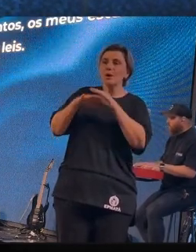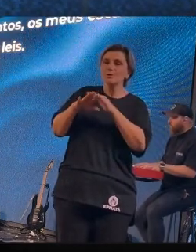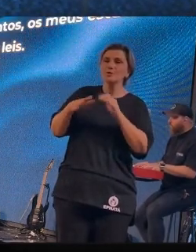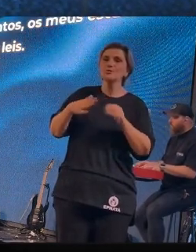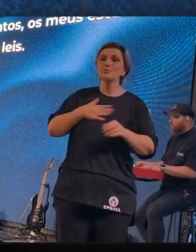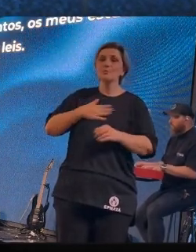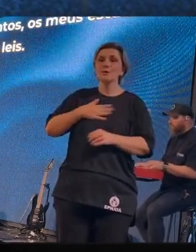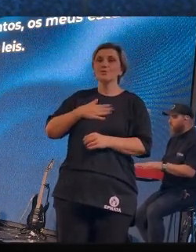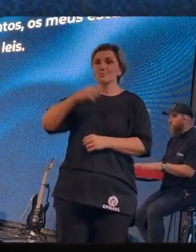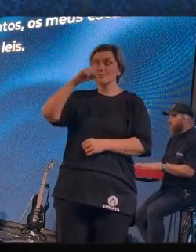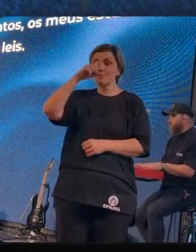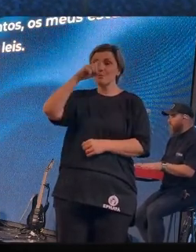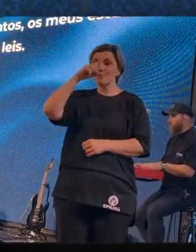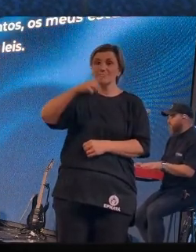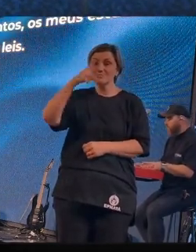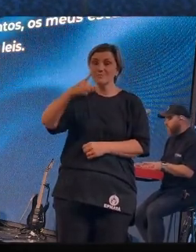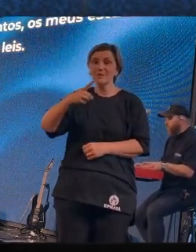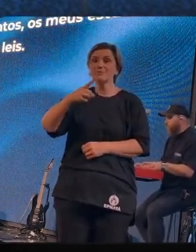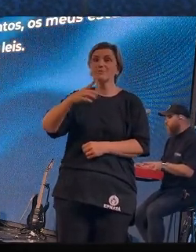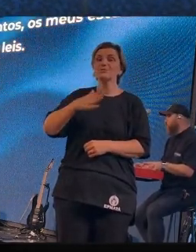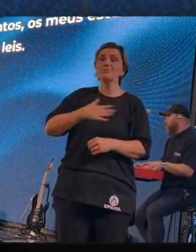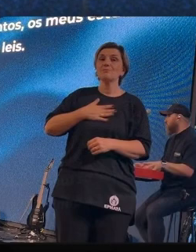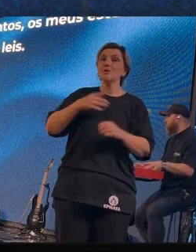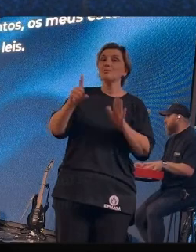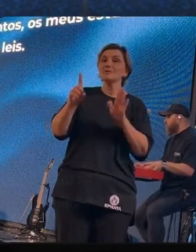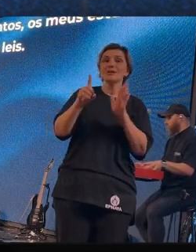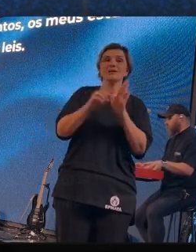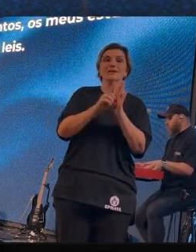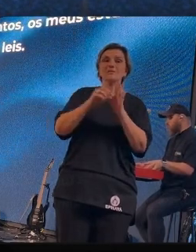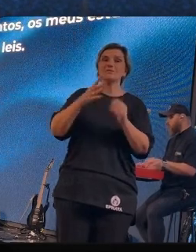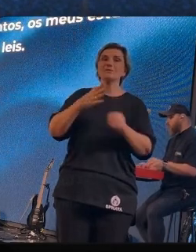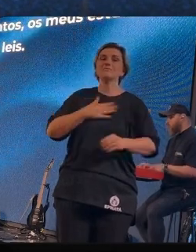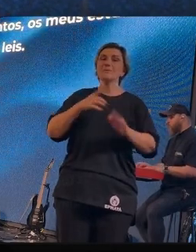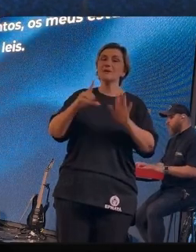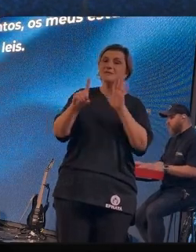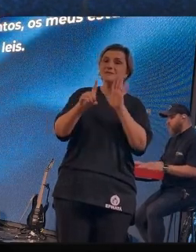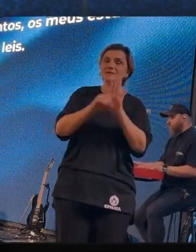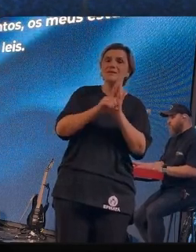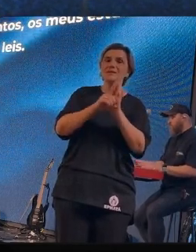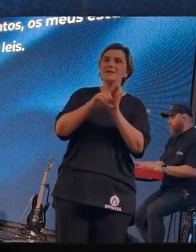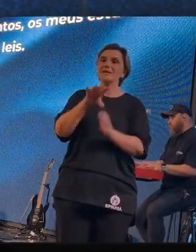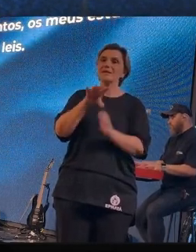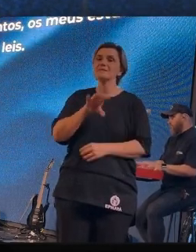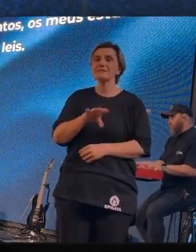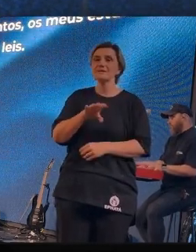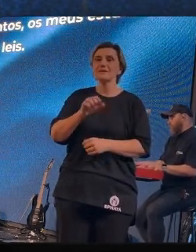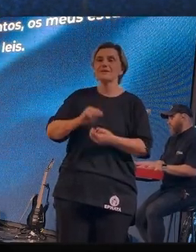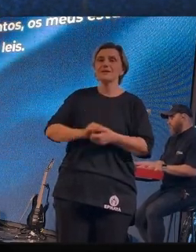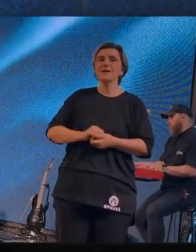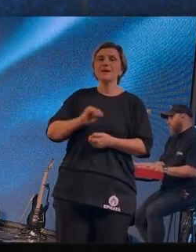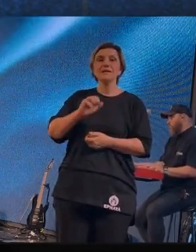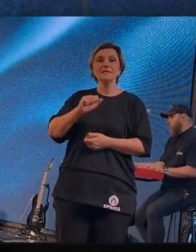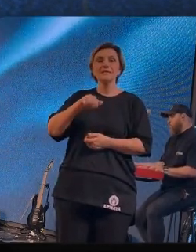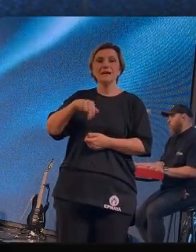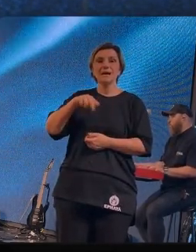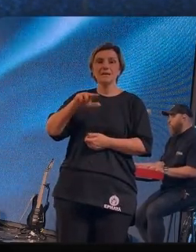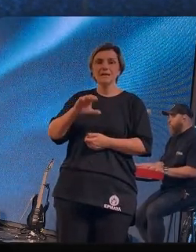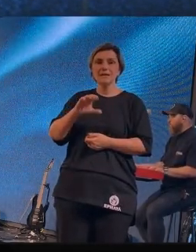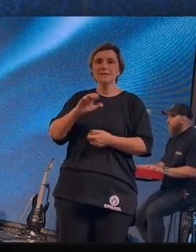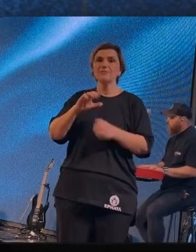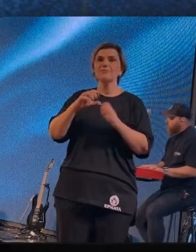preceitos, e guardou os meus mandamentos, os meus decretos e as minhas leis. Assim Isaque ficou